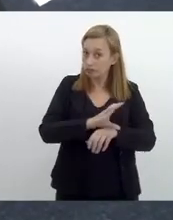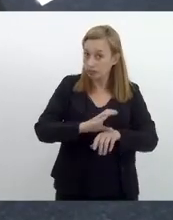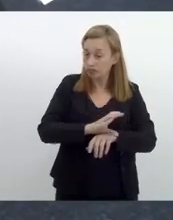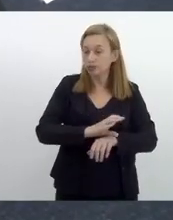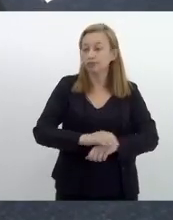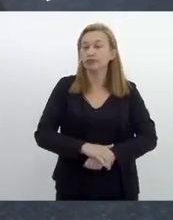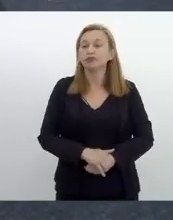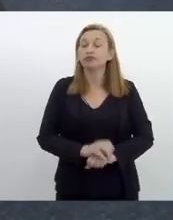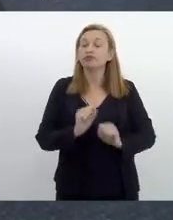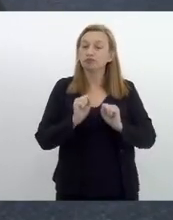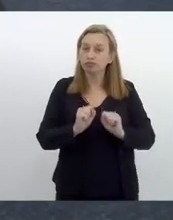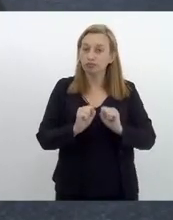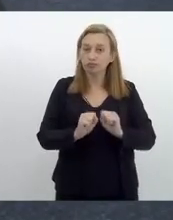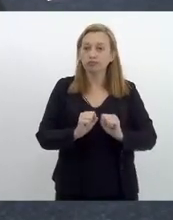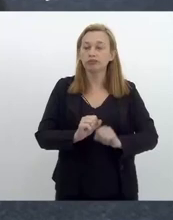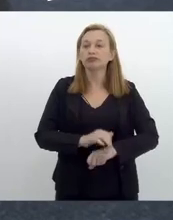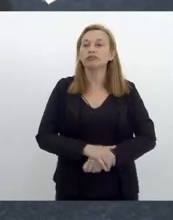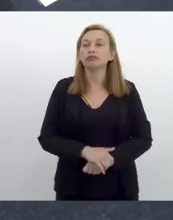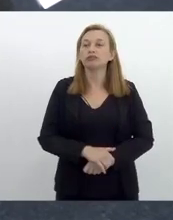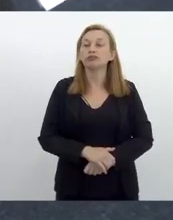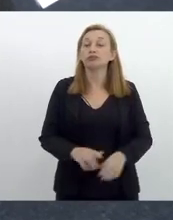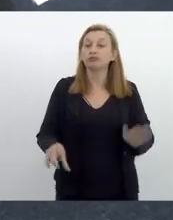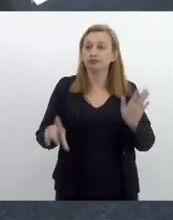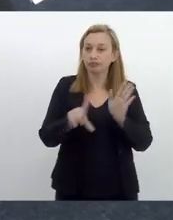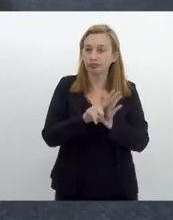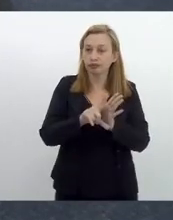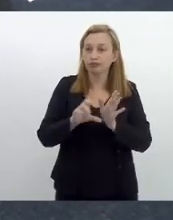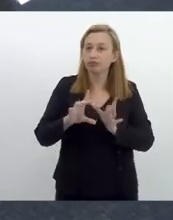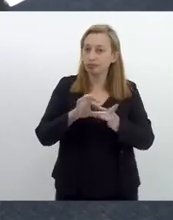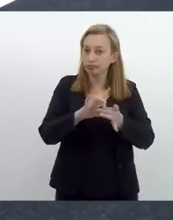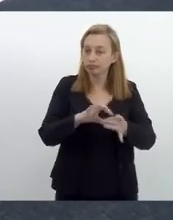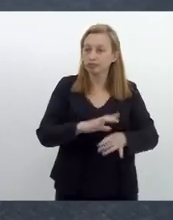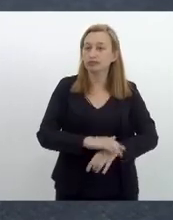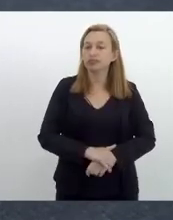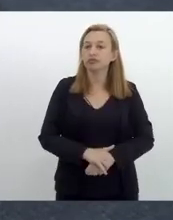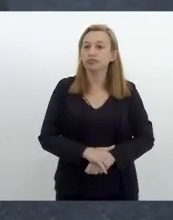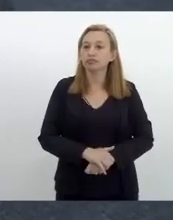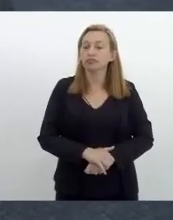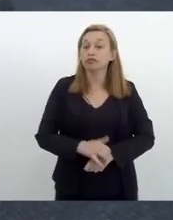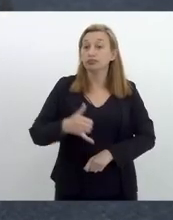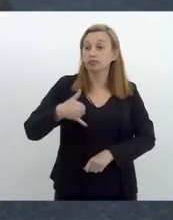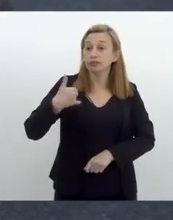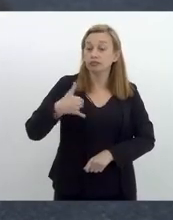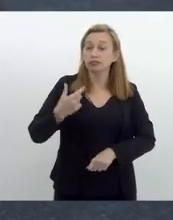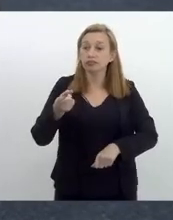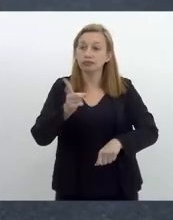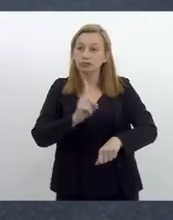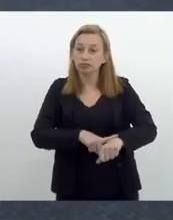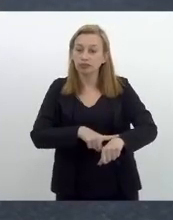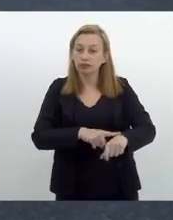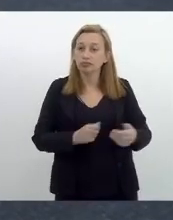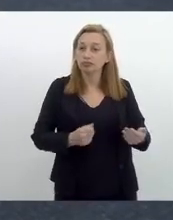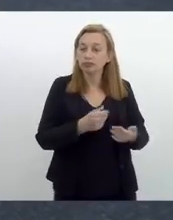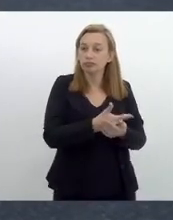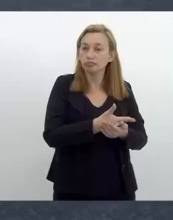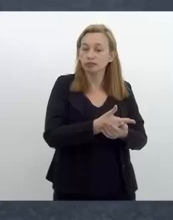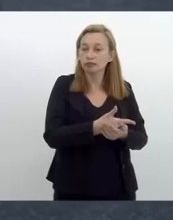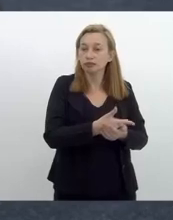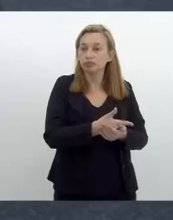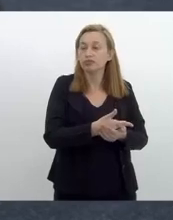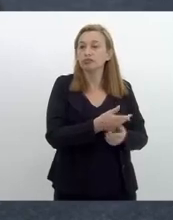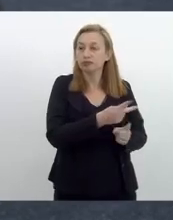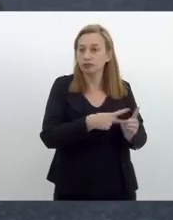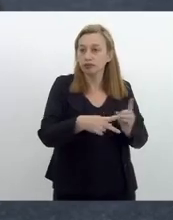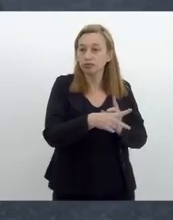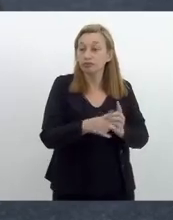por lei complementar a idade e tempo de contribuição diferenciado